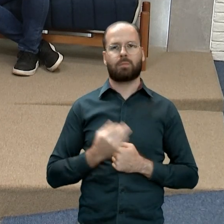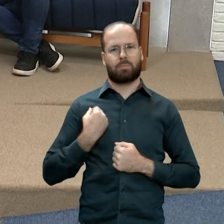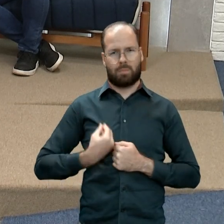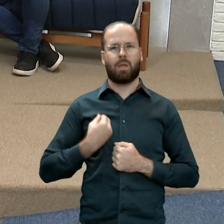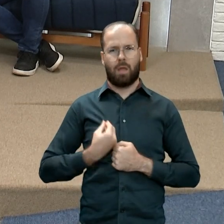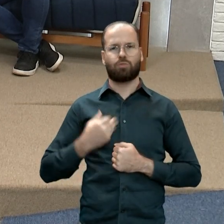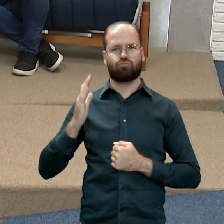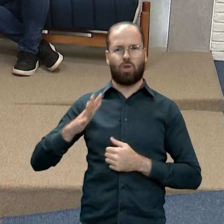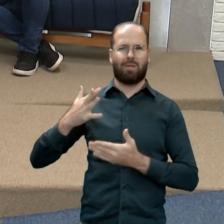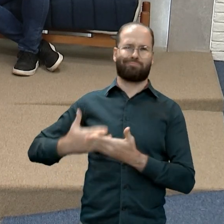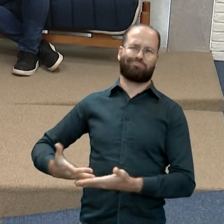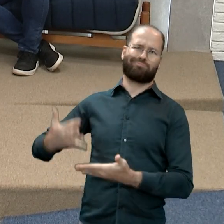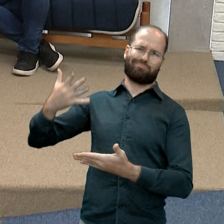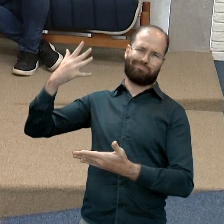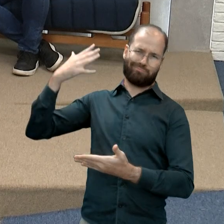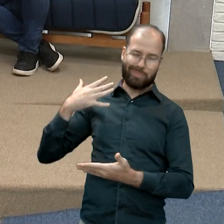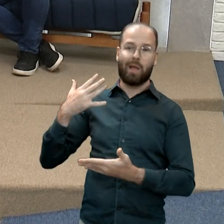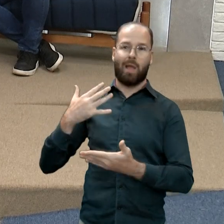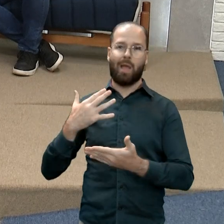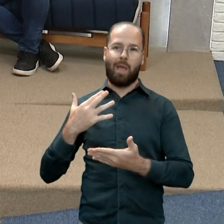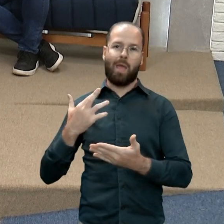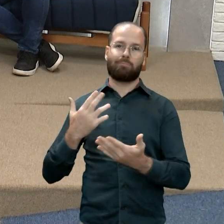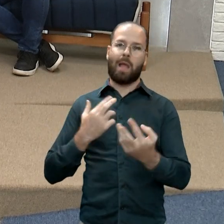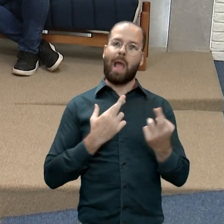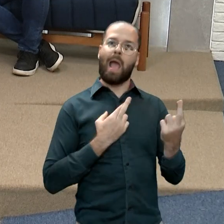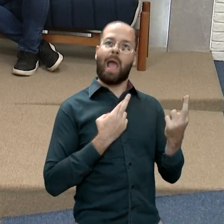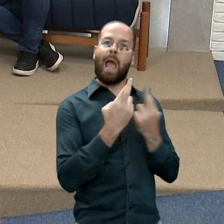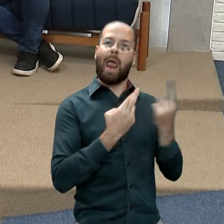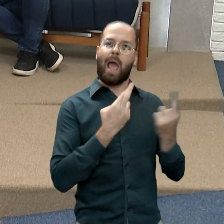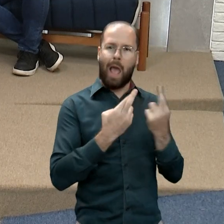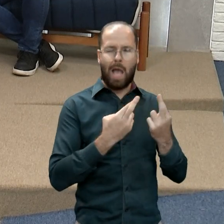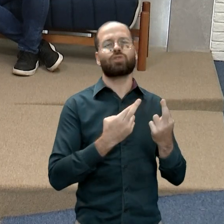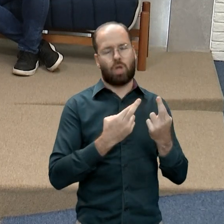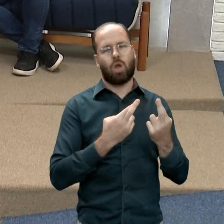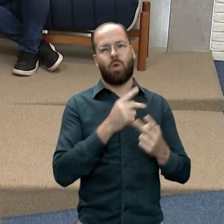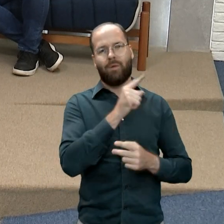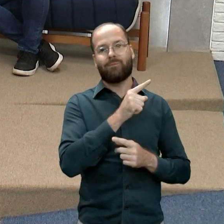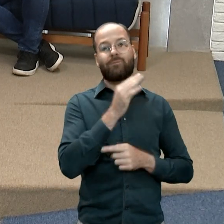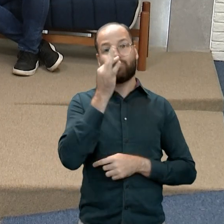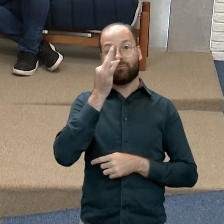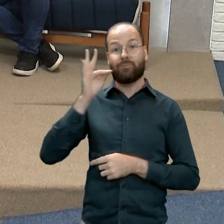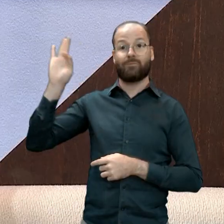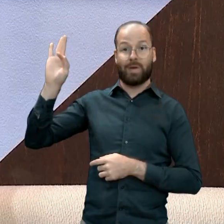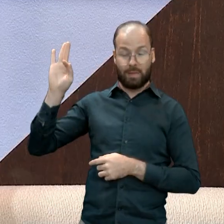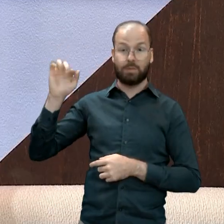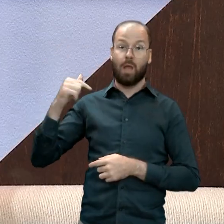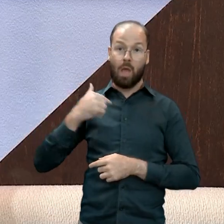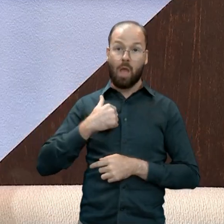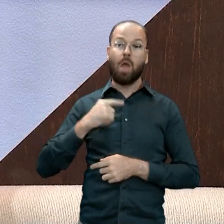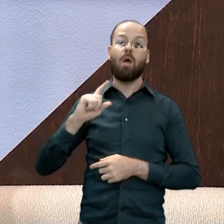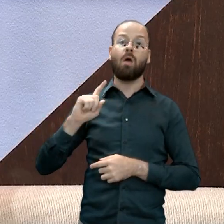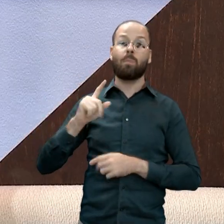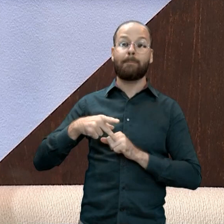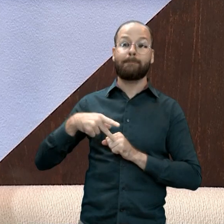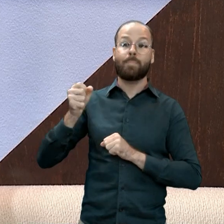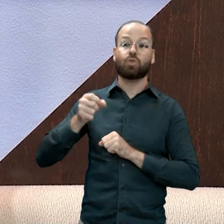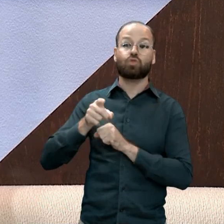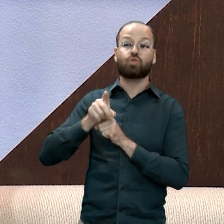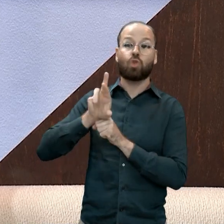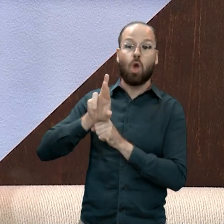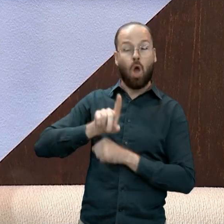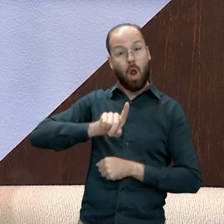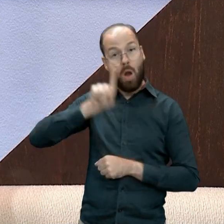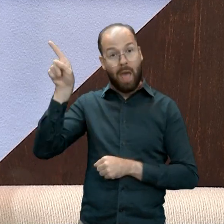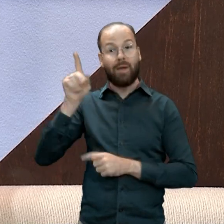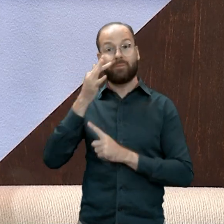França. E eu fiz, e a professora Helena, pós-doc na França, né? No INSA, Instituto Nacional de